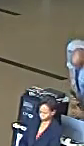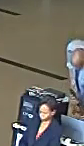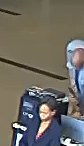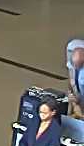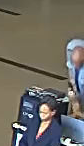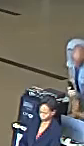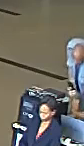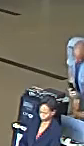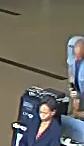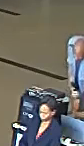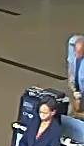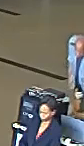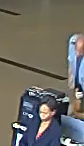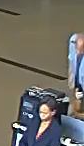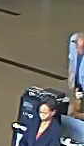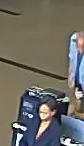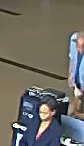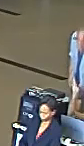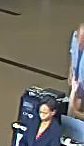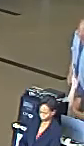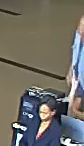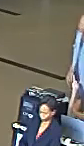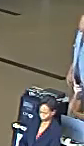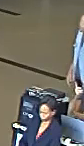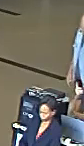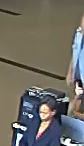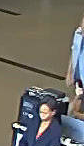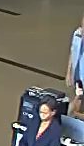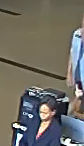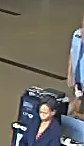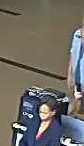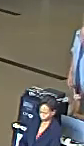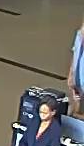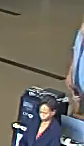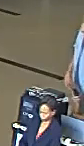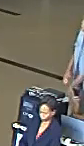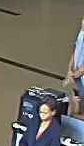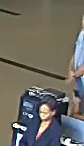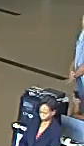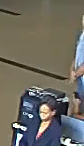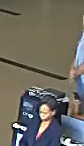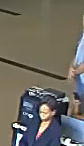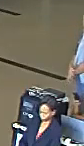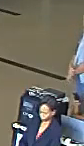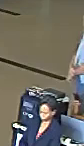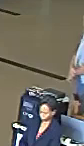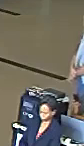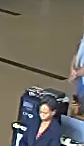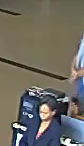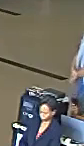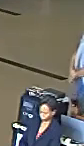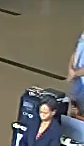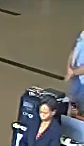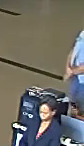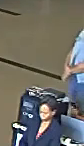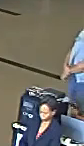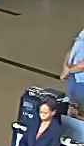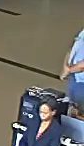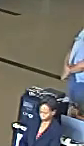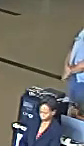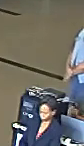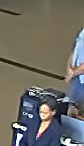companheiras do dia a dia da luta na qual nós nos encontramos desde 1981 no Ano Internacional das